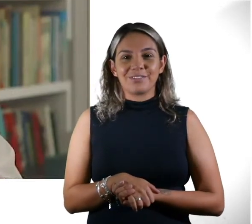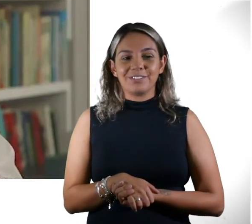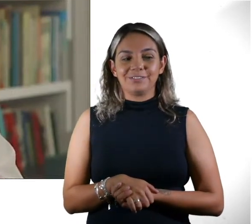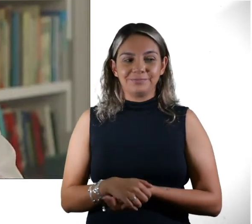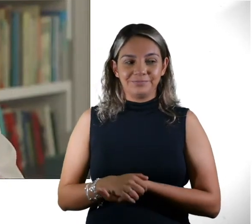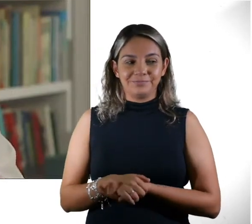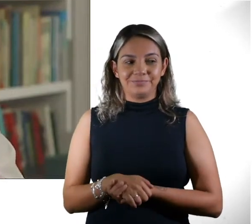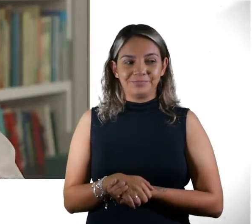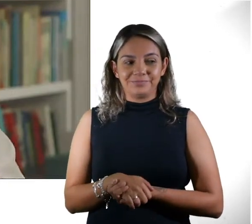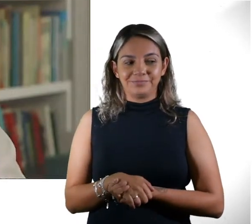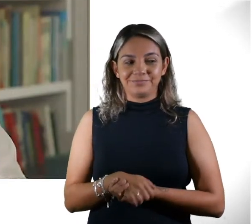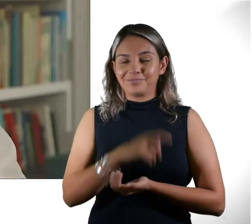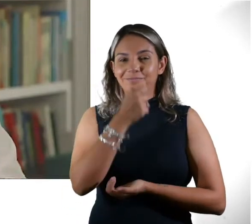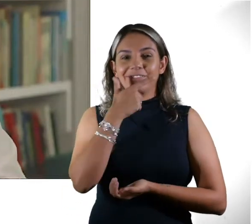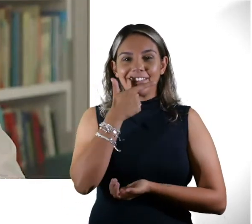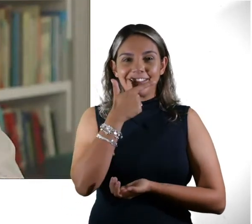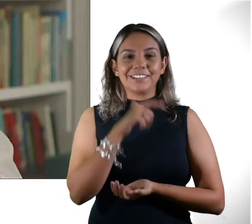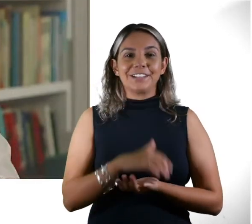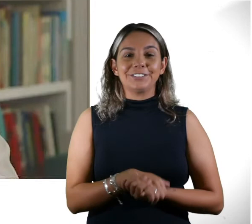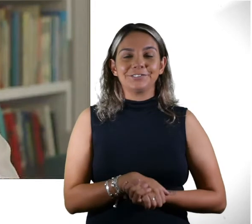A